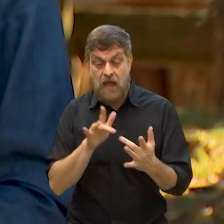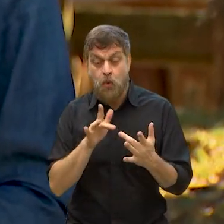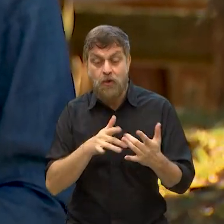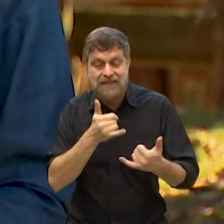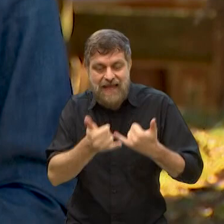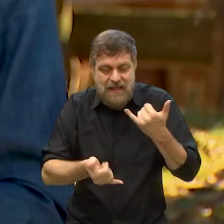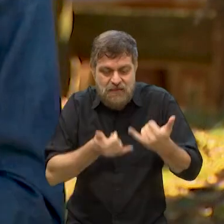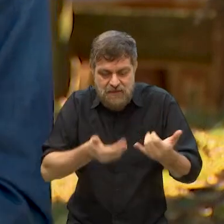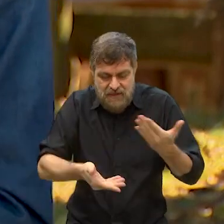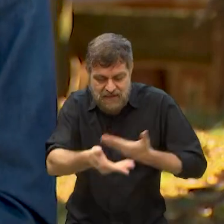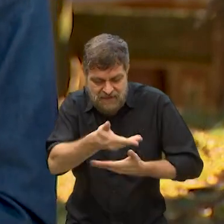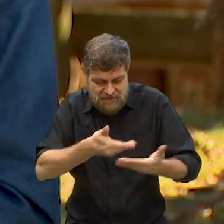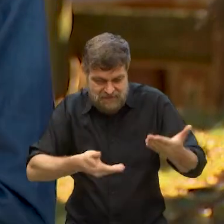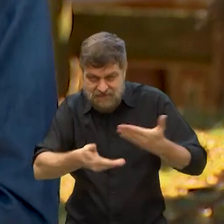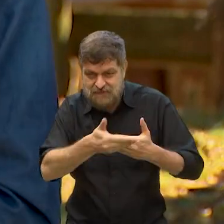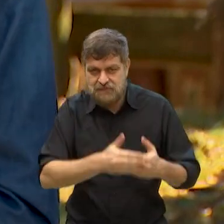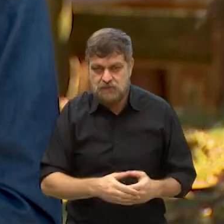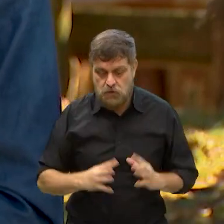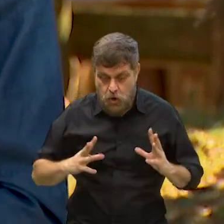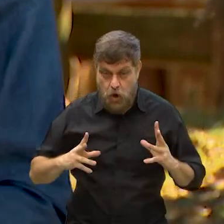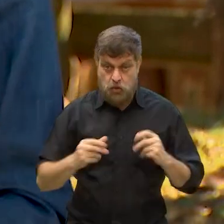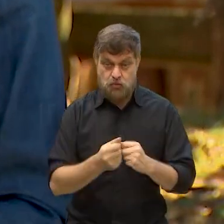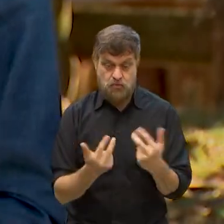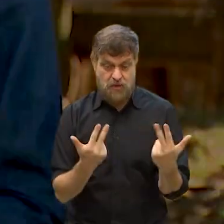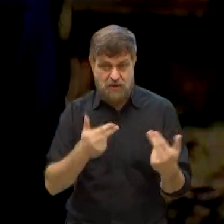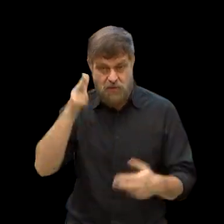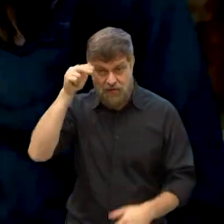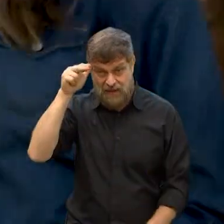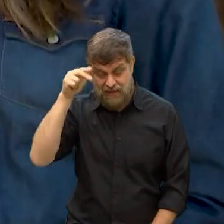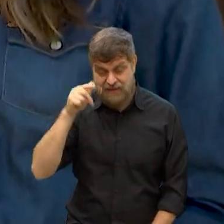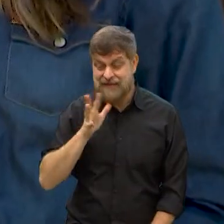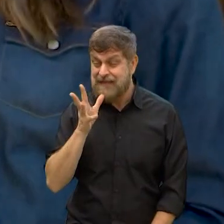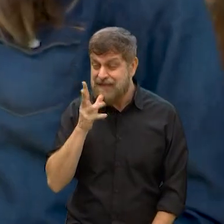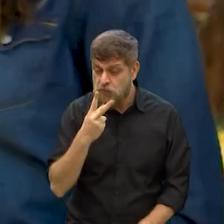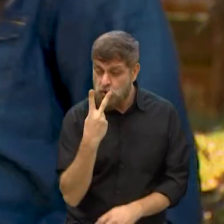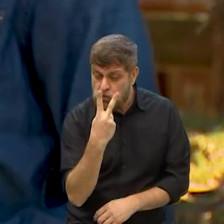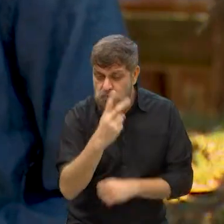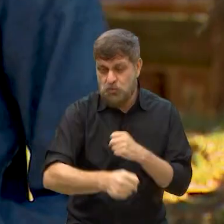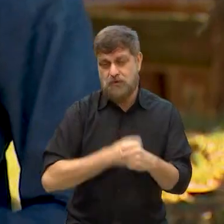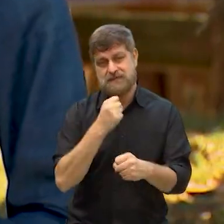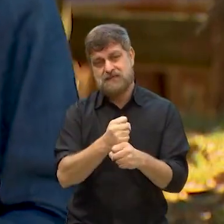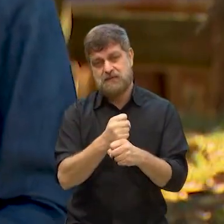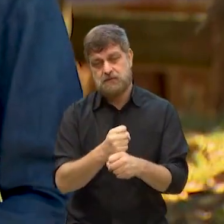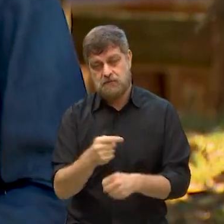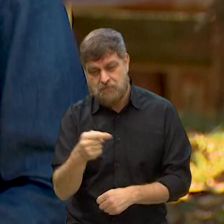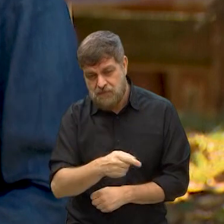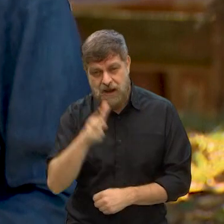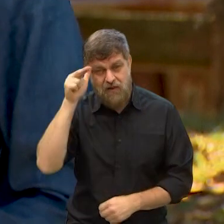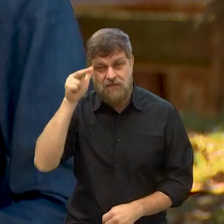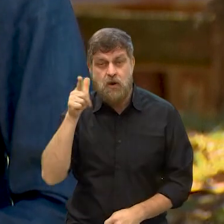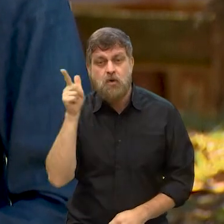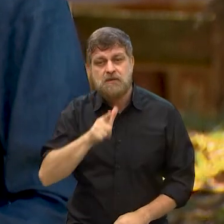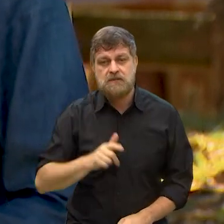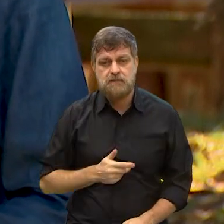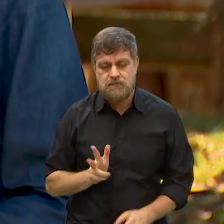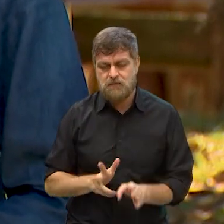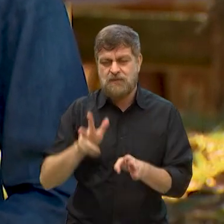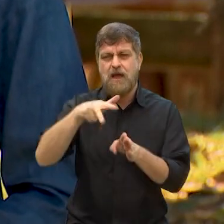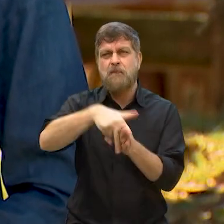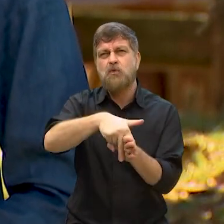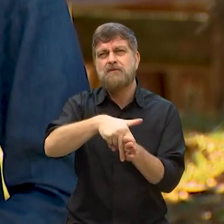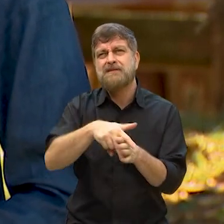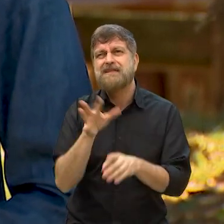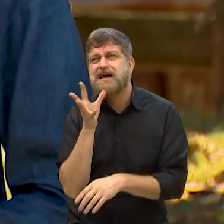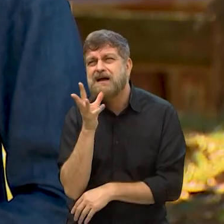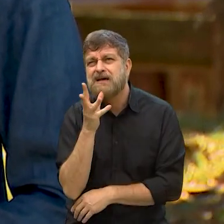como ele interagir com o cavalo brincando, até sentar. Todo esse processo com ele eu demorei 2 anos para estar fazendo isso daí.